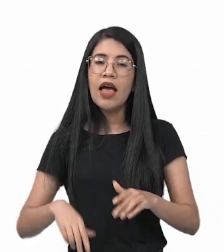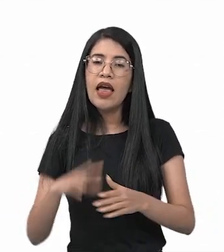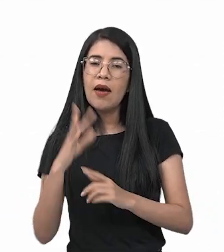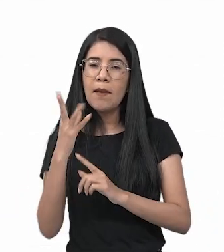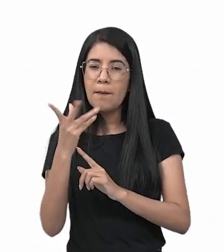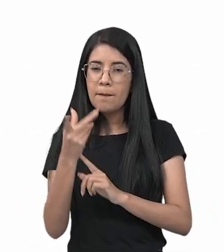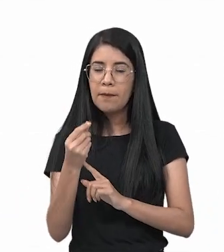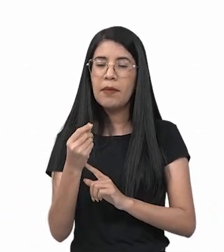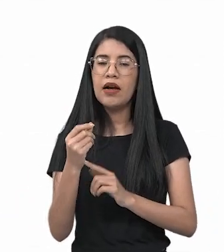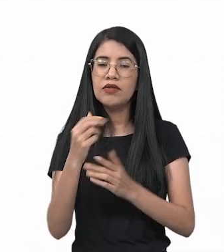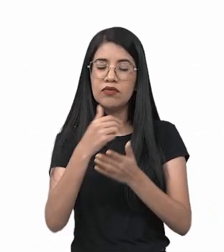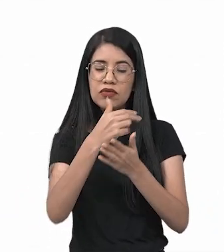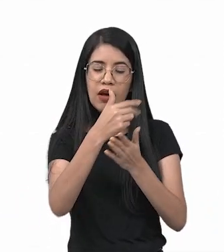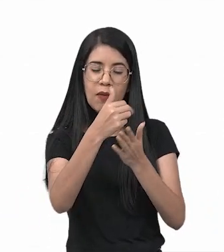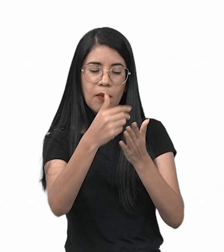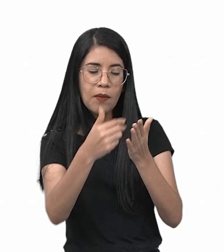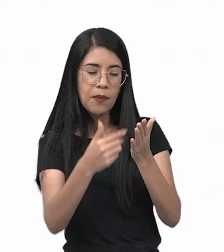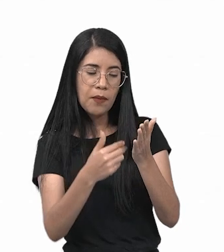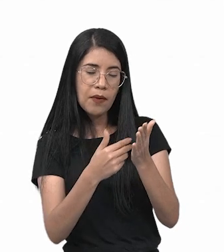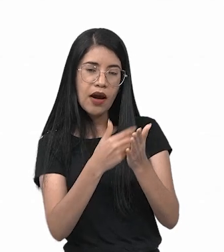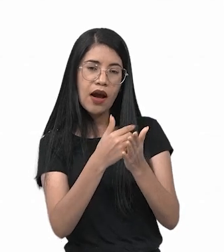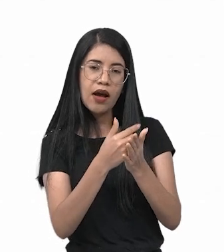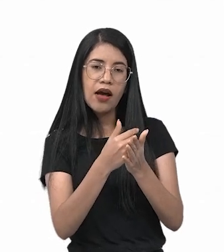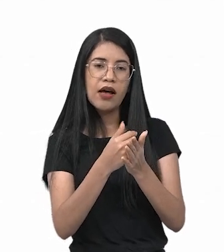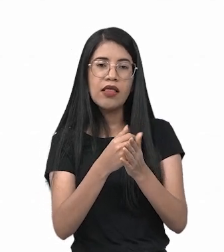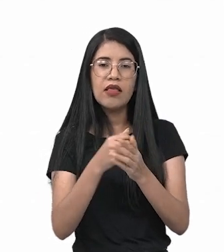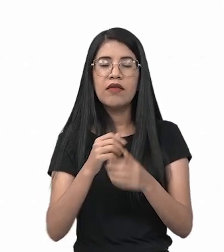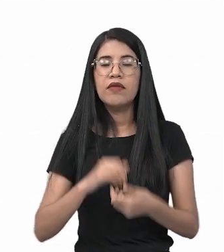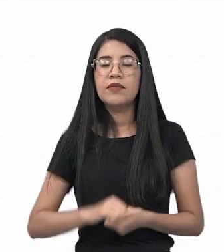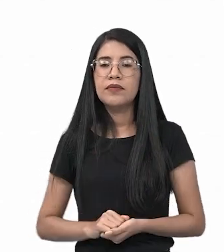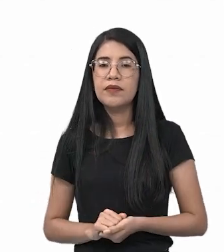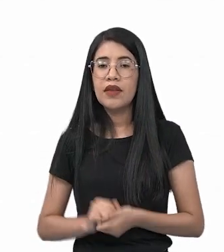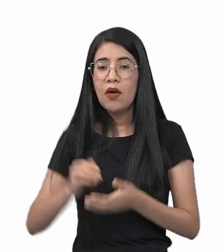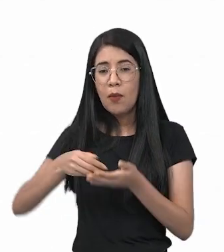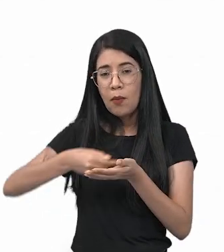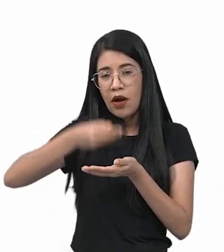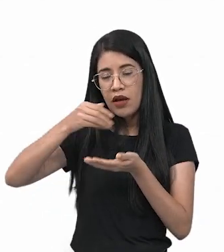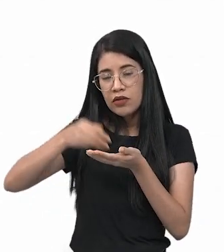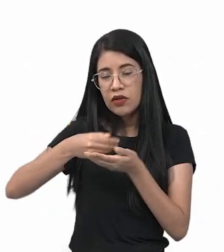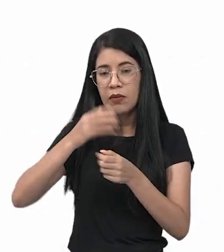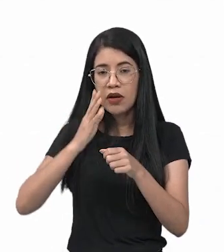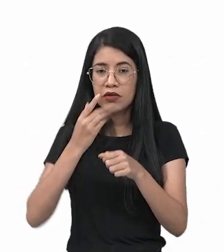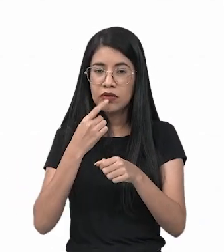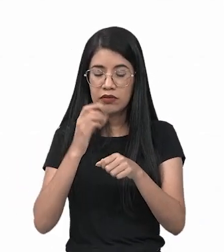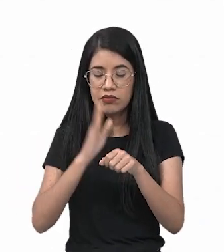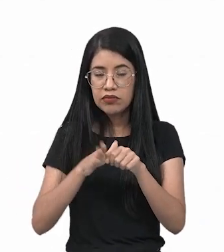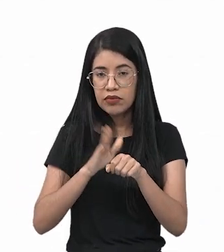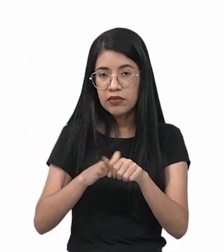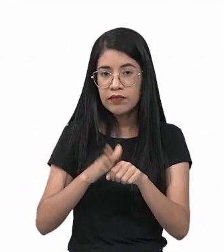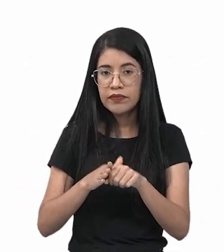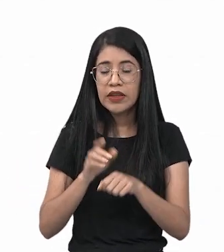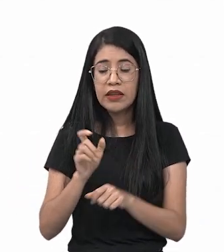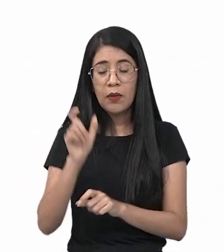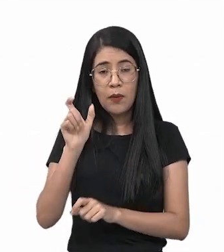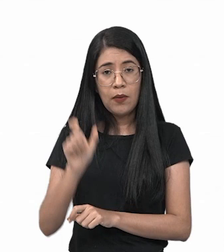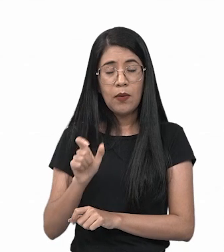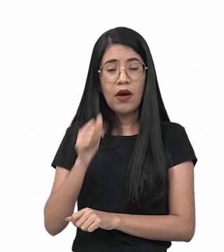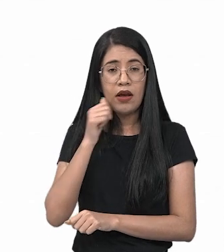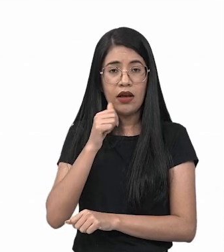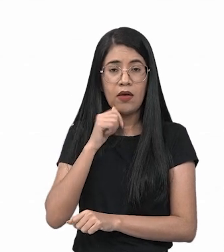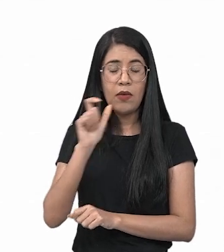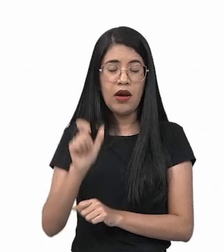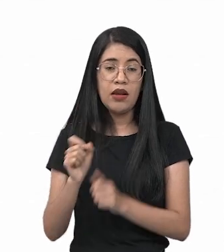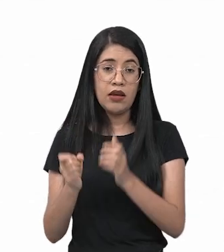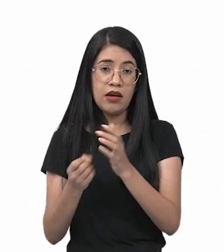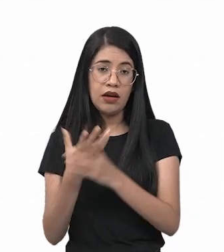é a lata de tomate, da sopa de tomate lá, que é uma referência ao consumo. O Andy Warhol, ele compôs